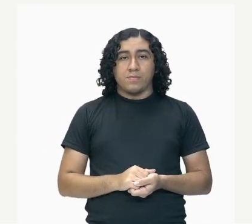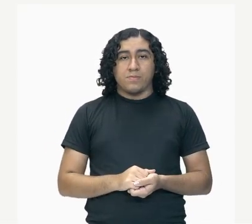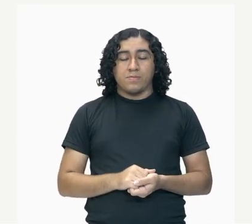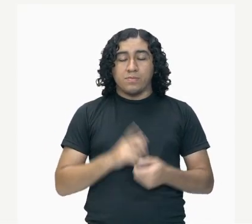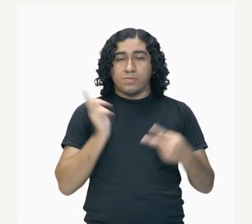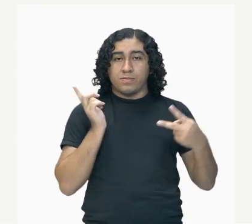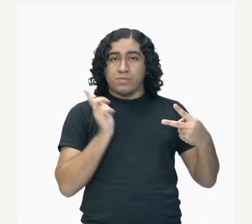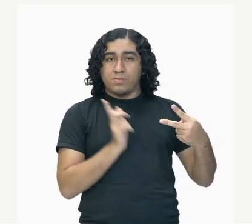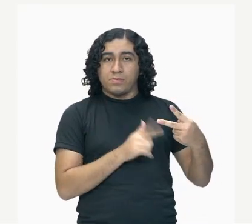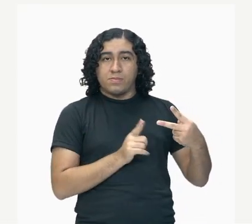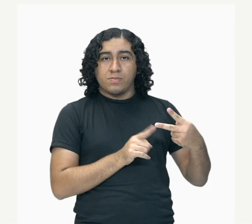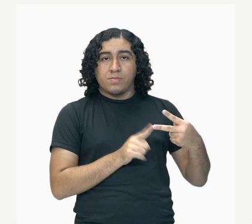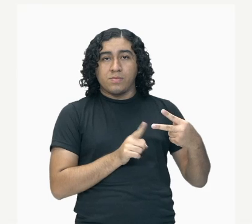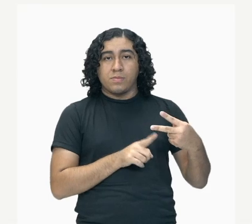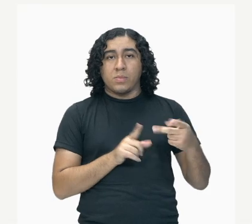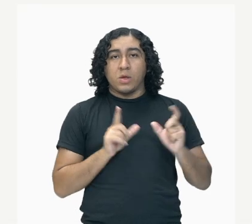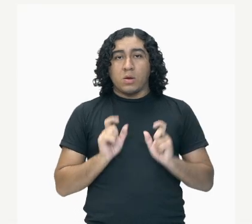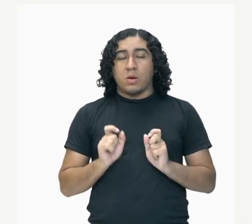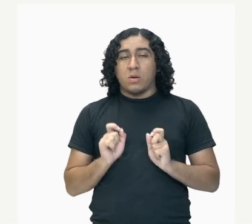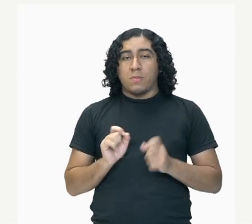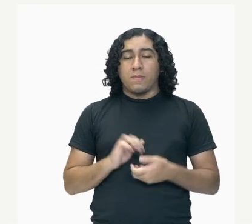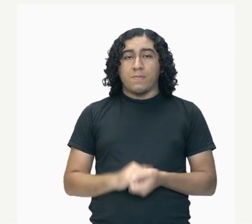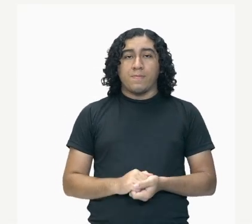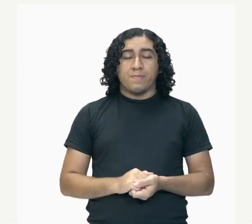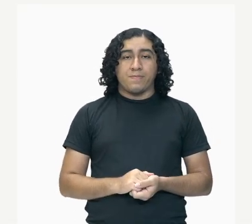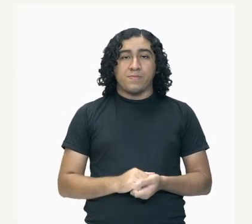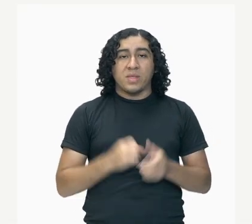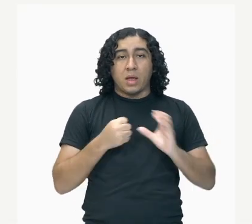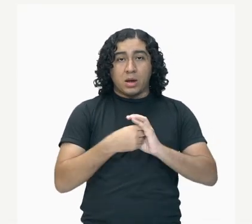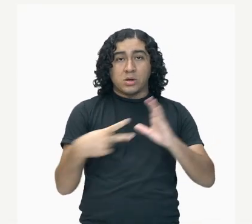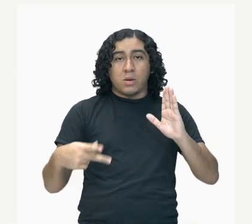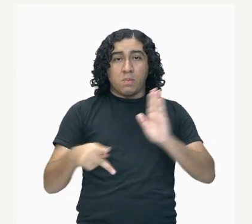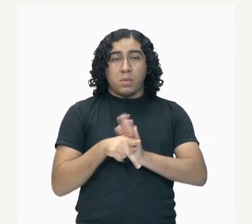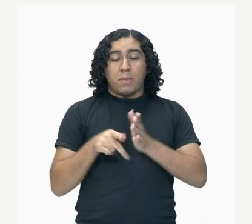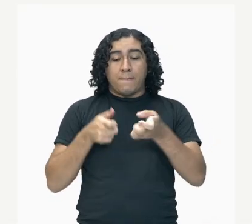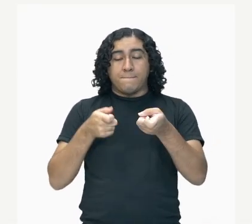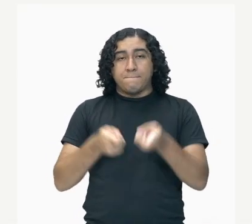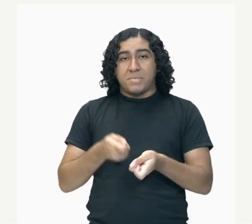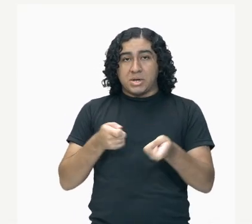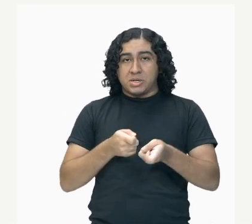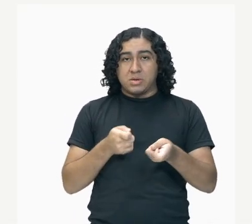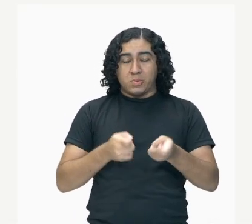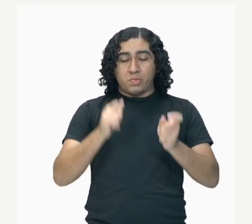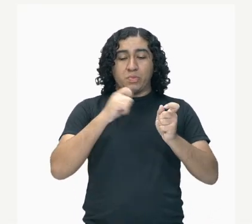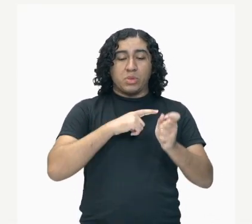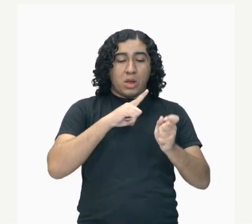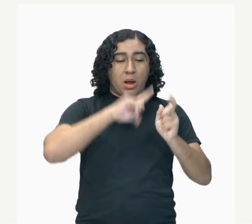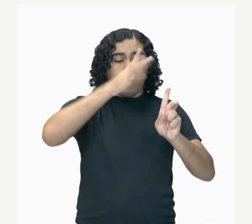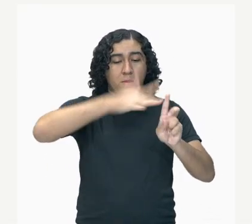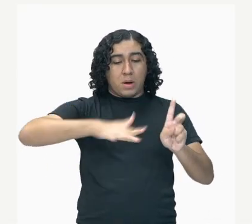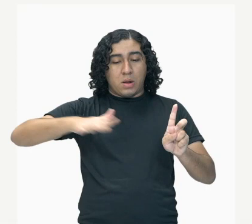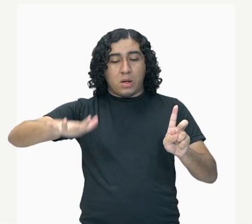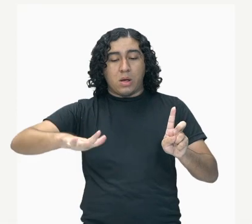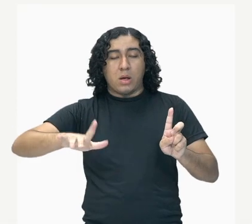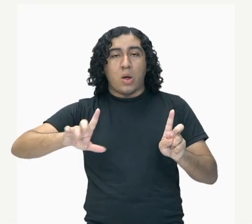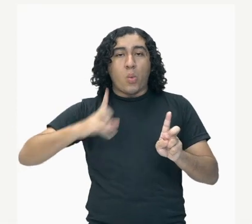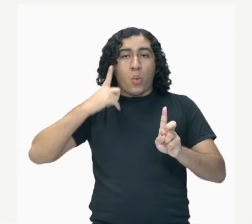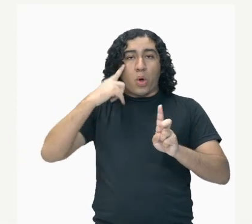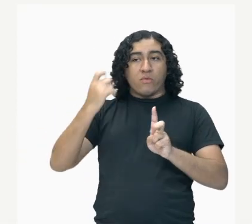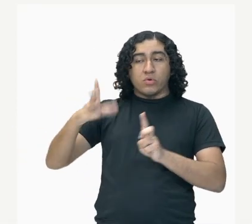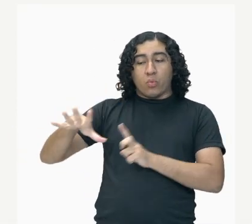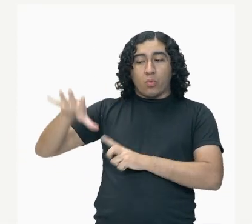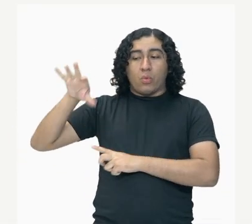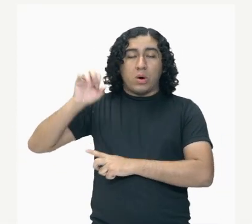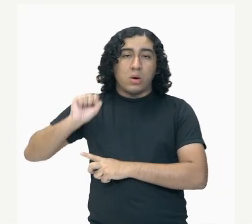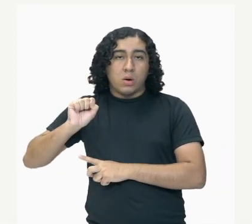intensidade ela é provocada pela pressão que a onda de som causa sobre o ouvido